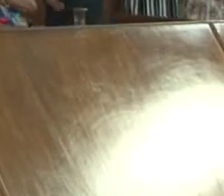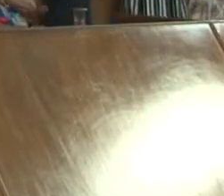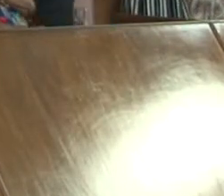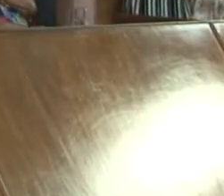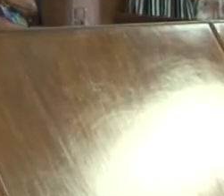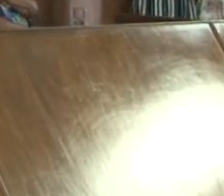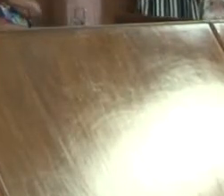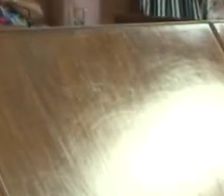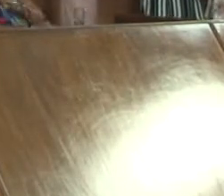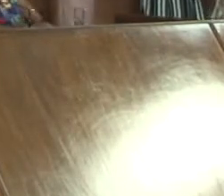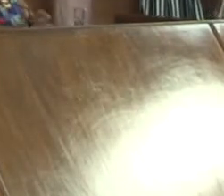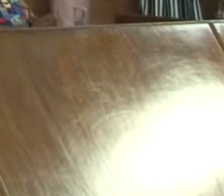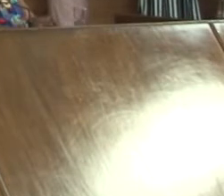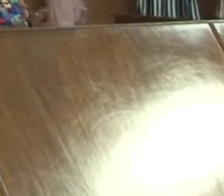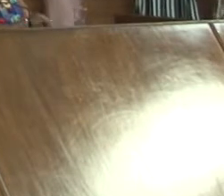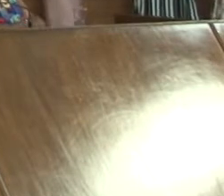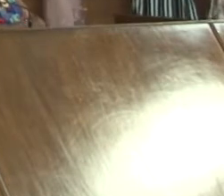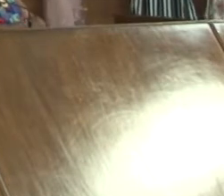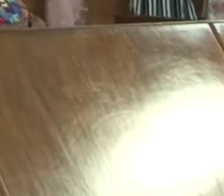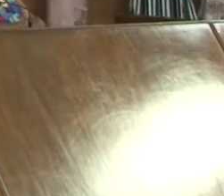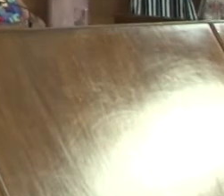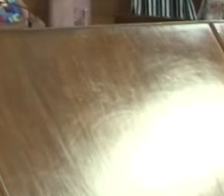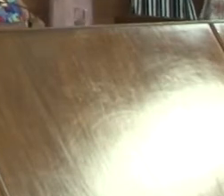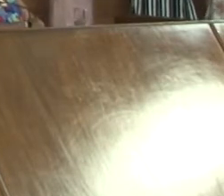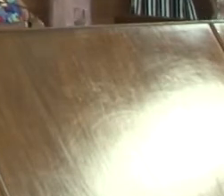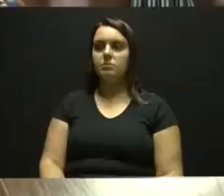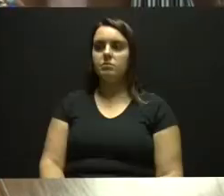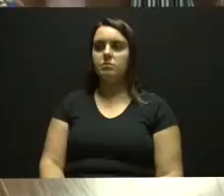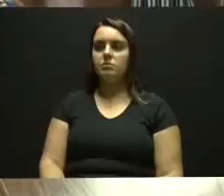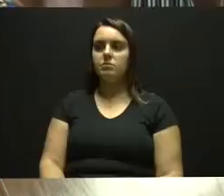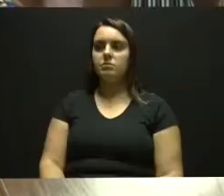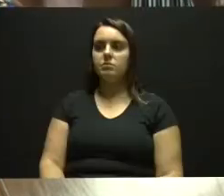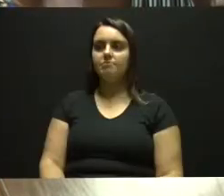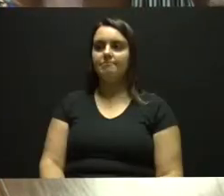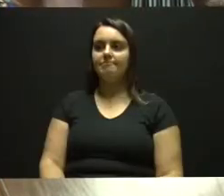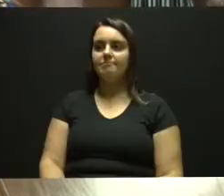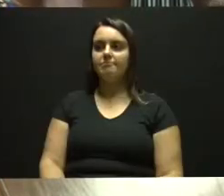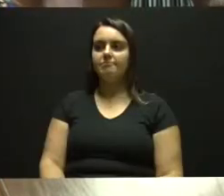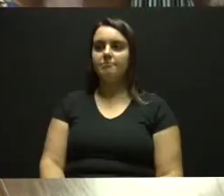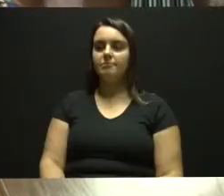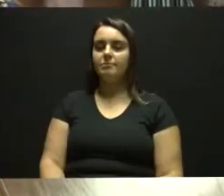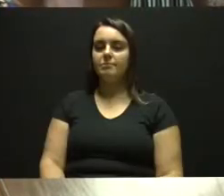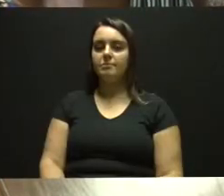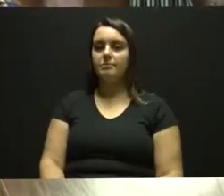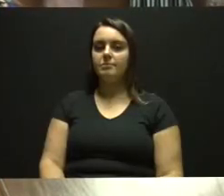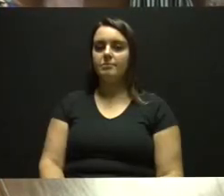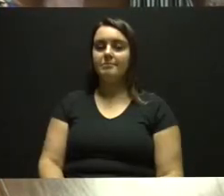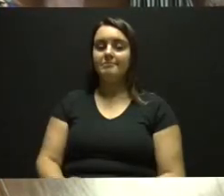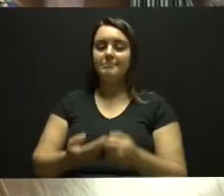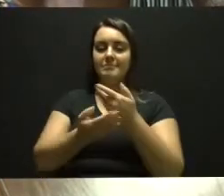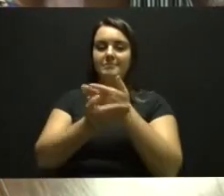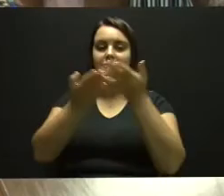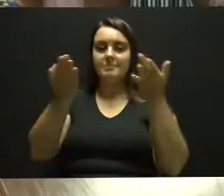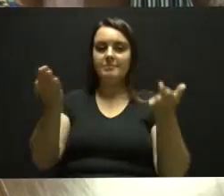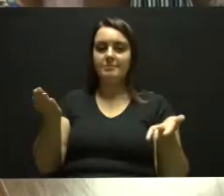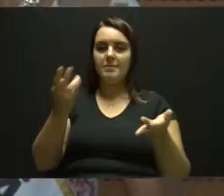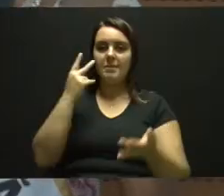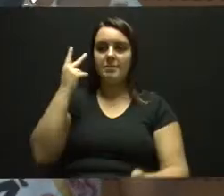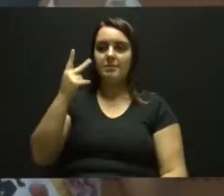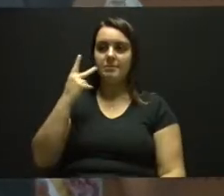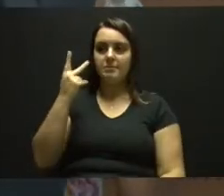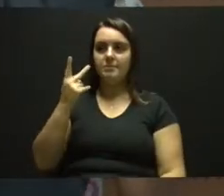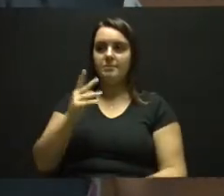senhora presidente posso quebrar o protocolo senhora presidente senhores vereadores nobres pares desta casa senhores ouvintes